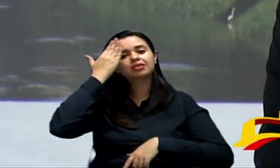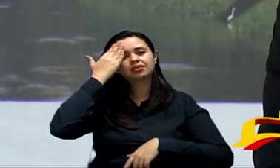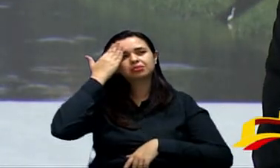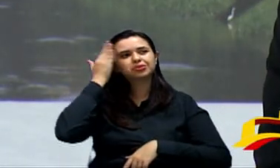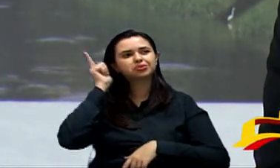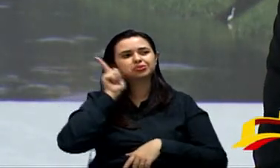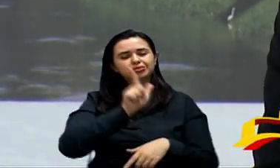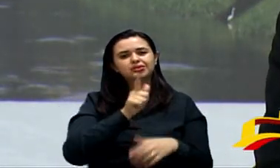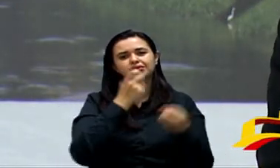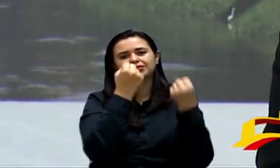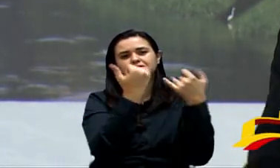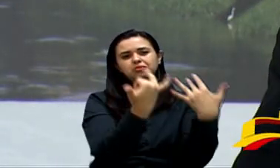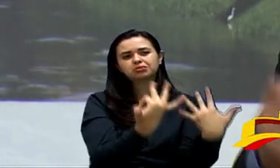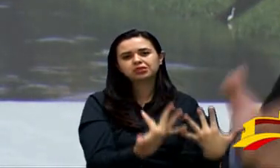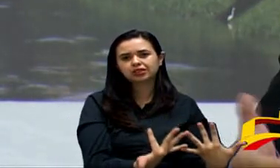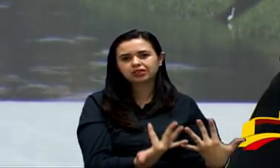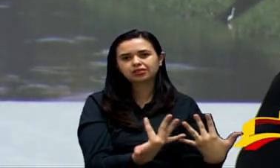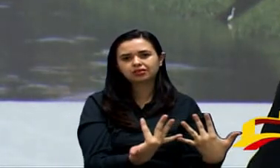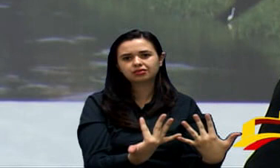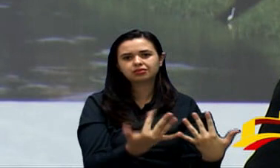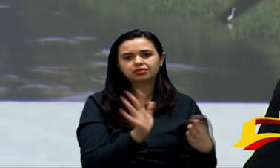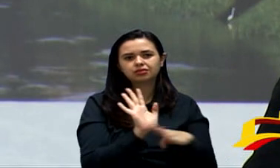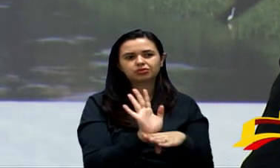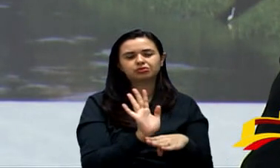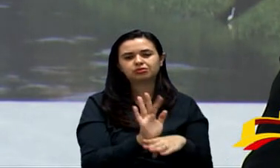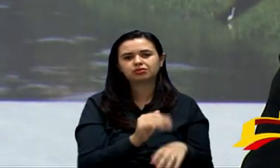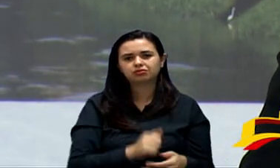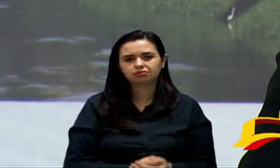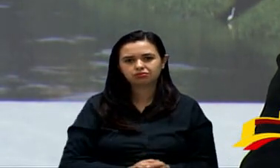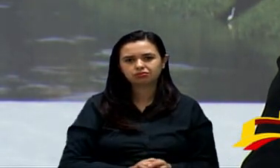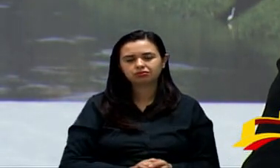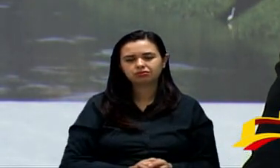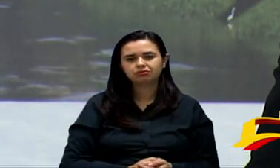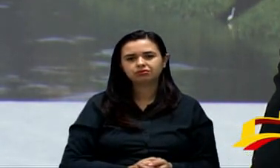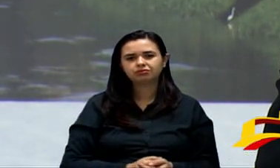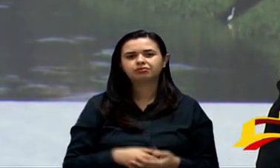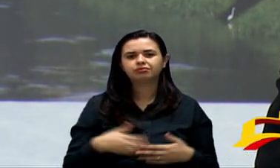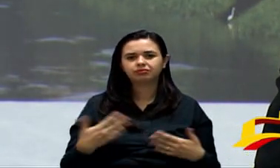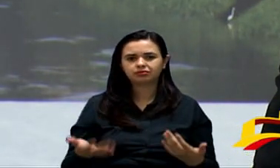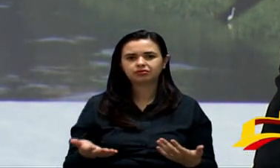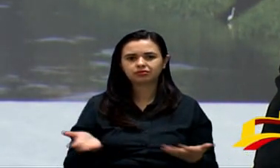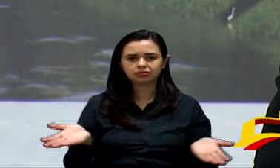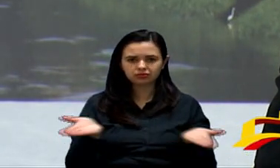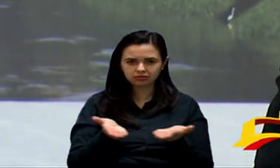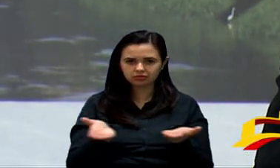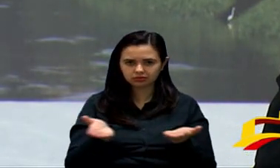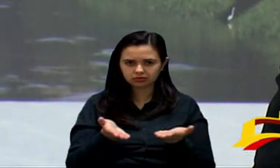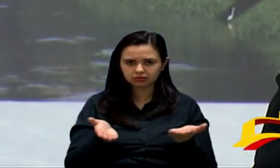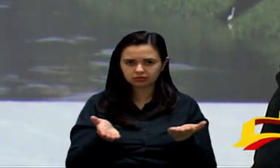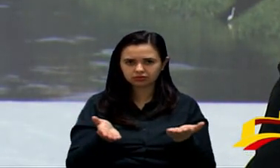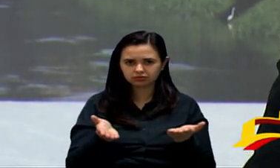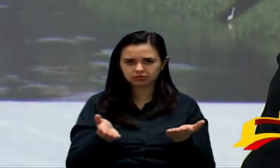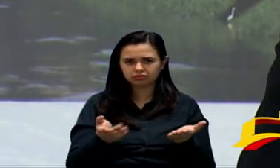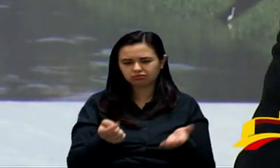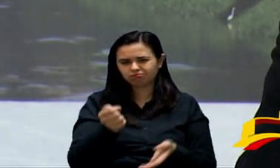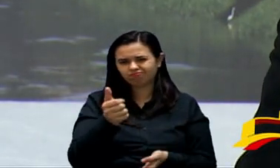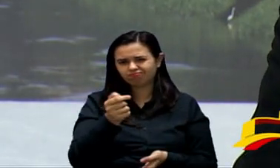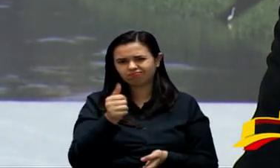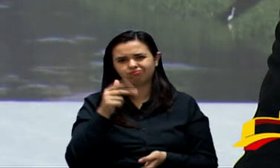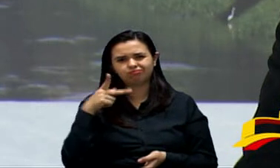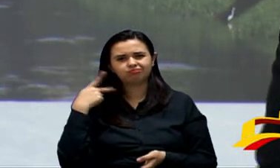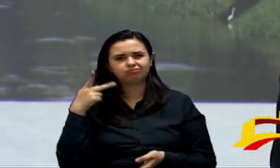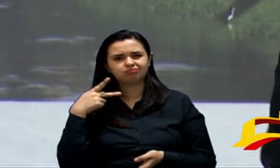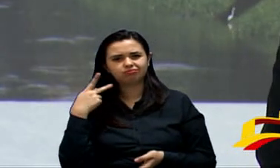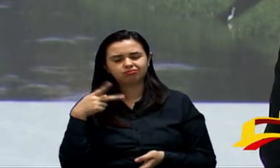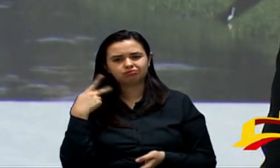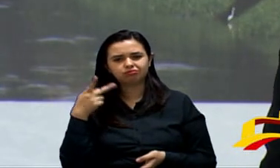nosso requerimento, a gente fala sobre que efetivamente temos pouquíssimas políticas, de fato, temos pouquíssimas